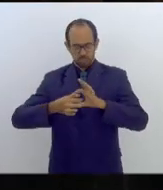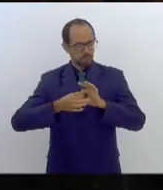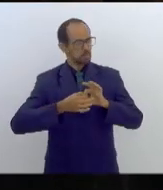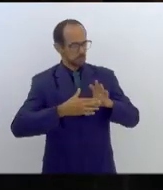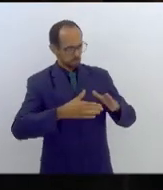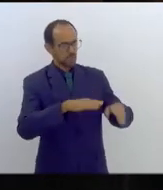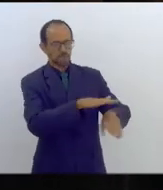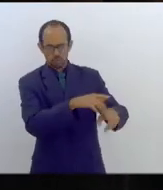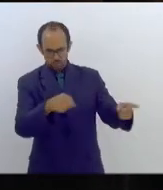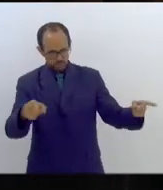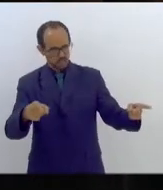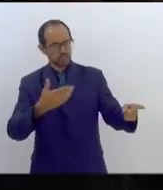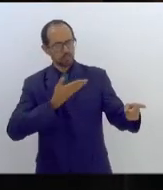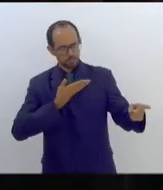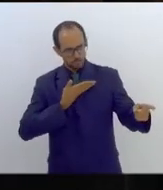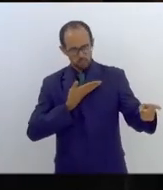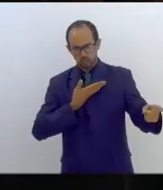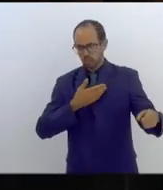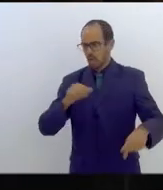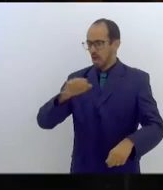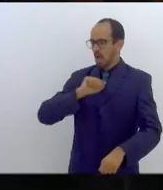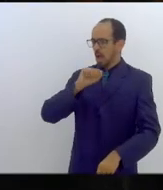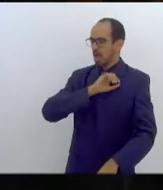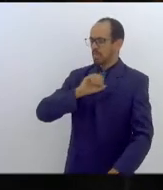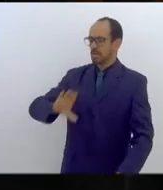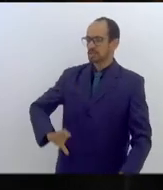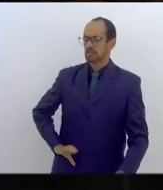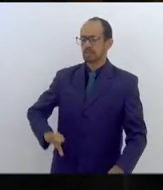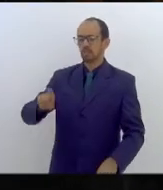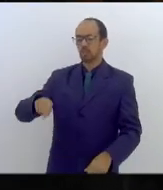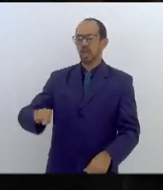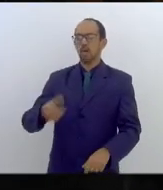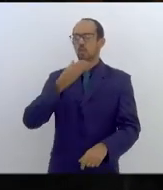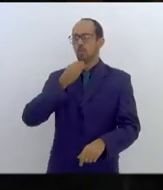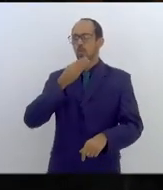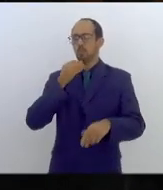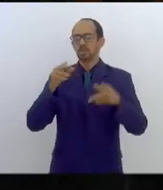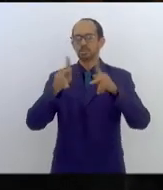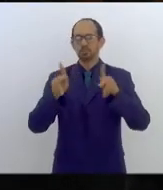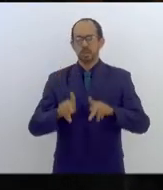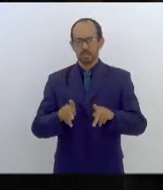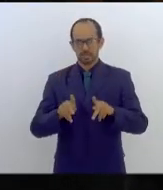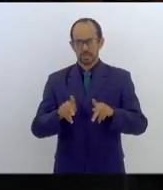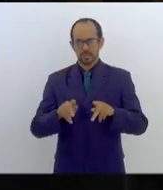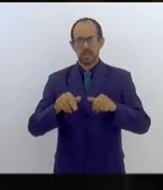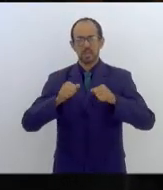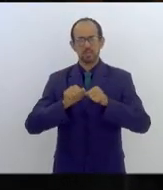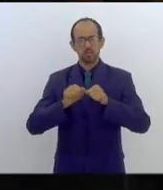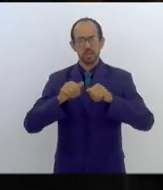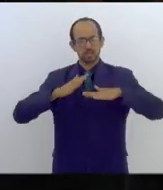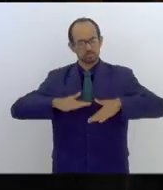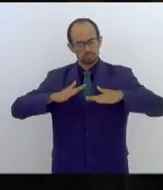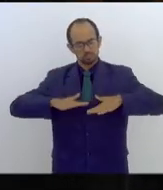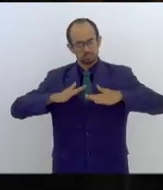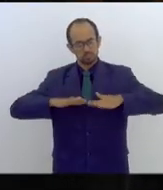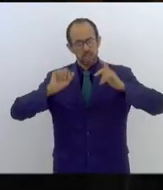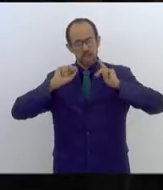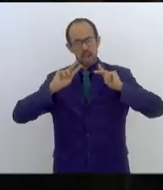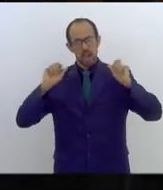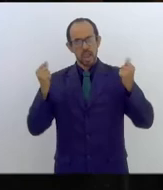temos que reconhecer um deputado né um Pacificador ele pacificou esta casa ele participou as relações